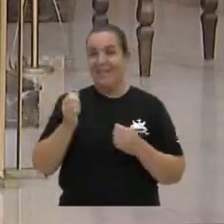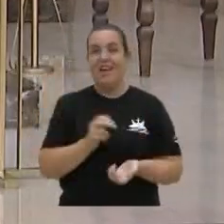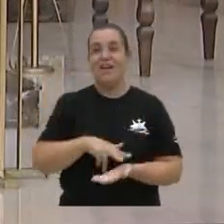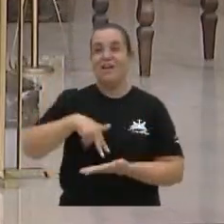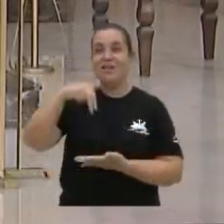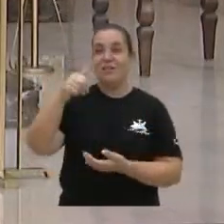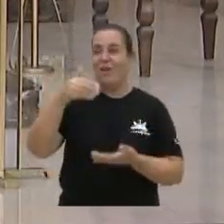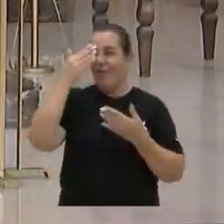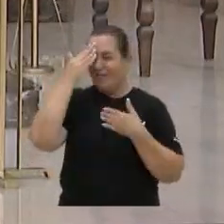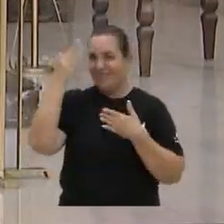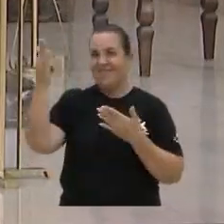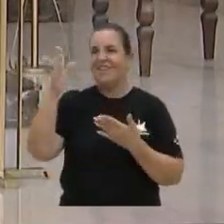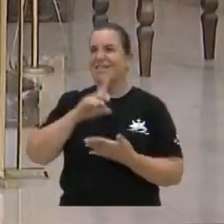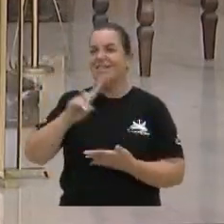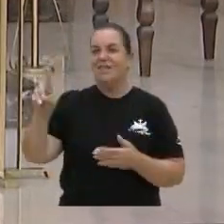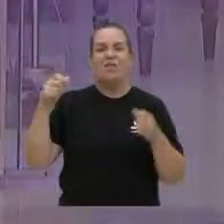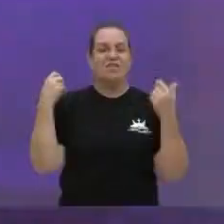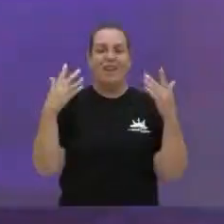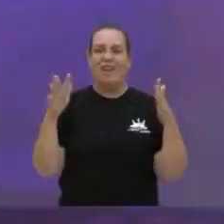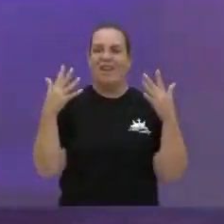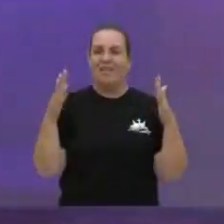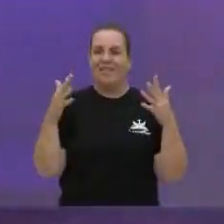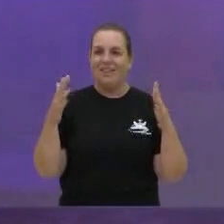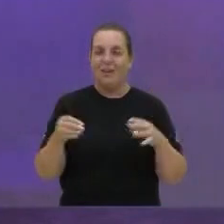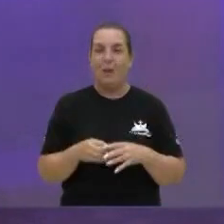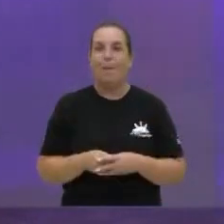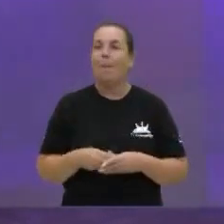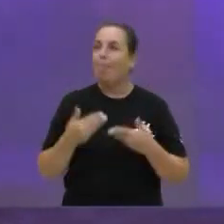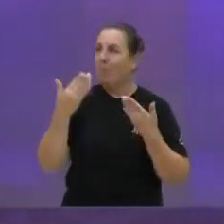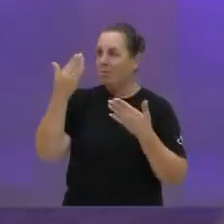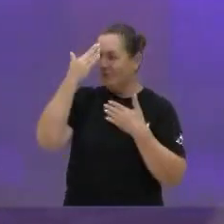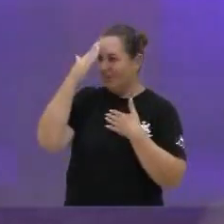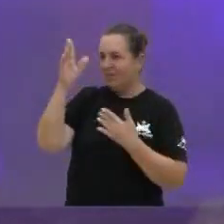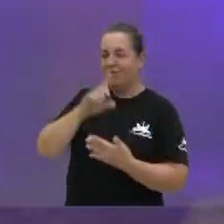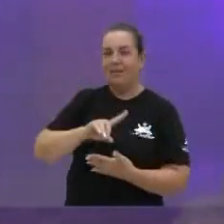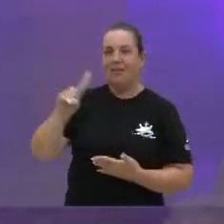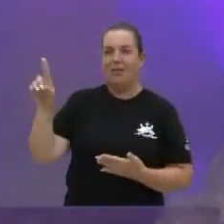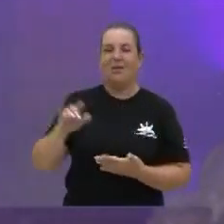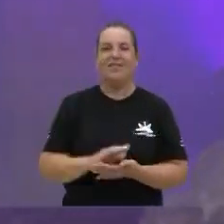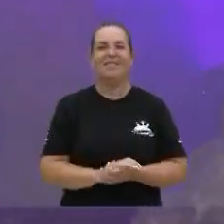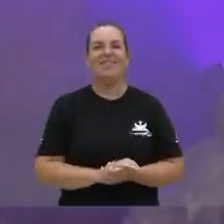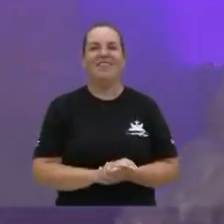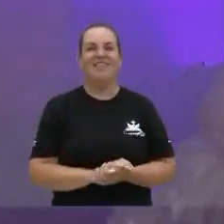Ressuscitou. Aleluia. Aleluia. Demos graças a Deus.